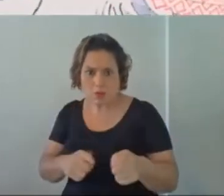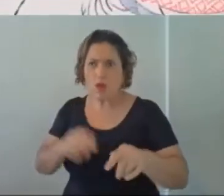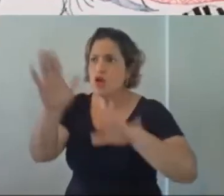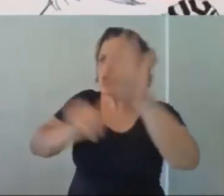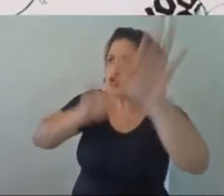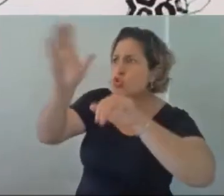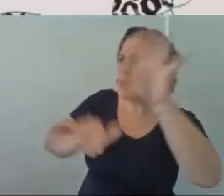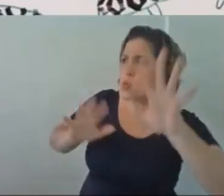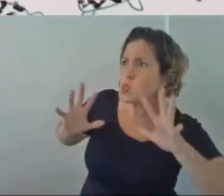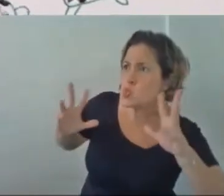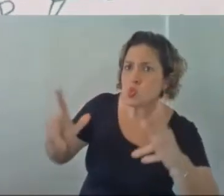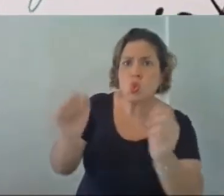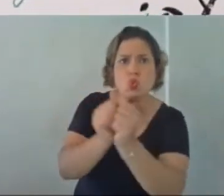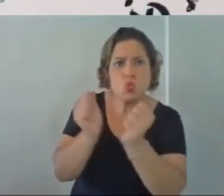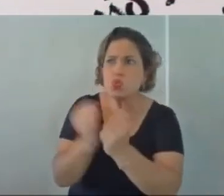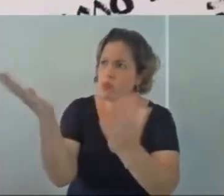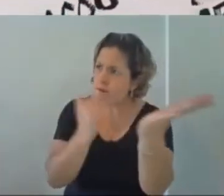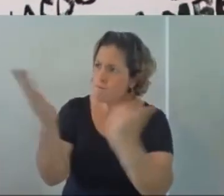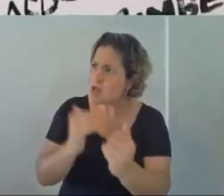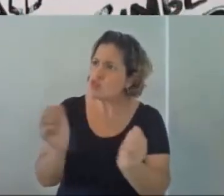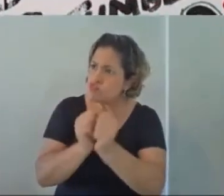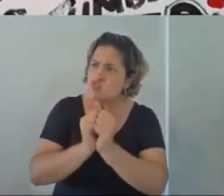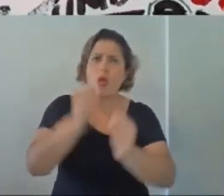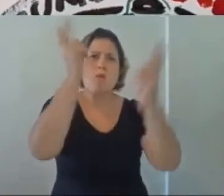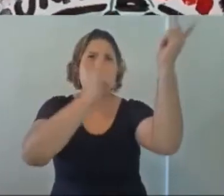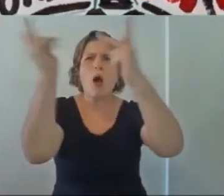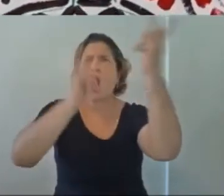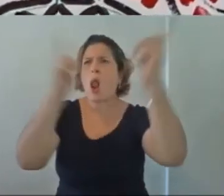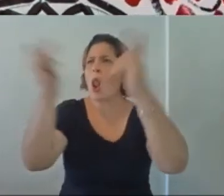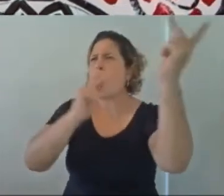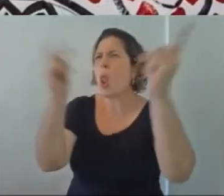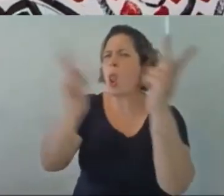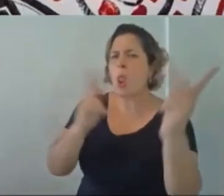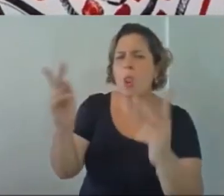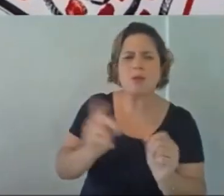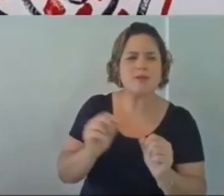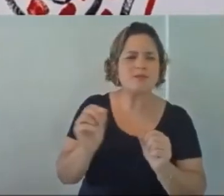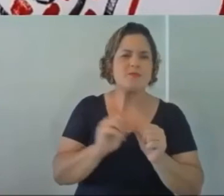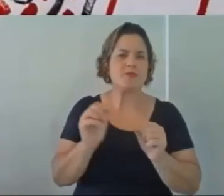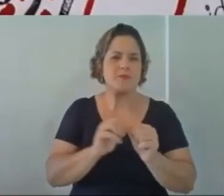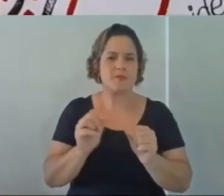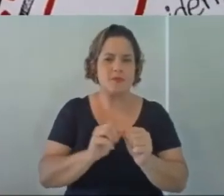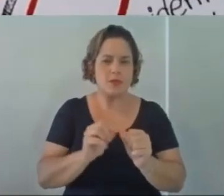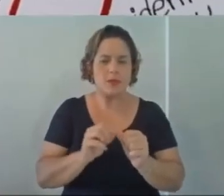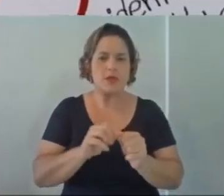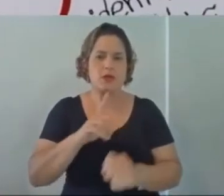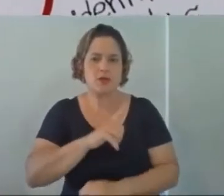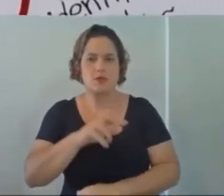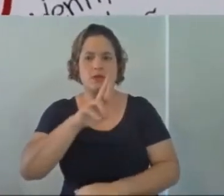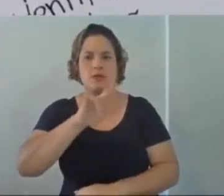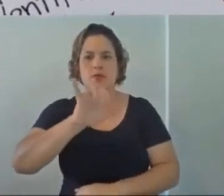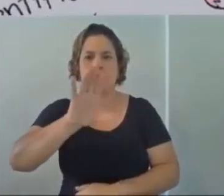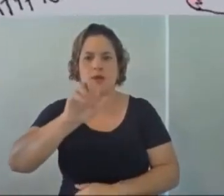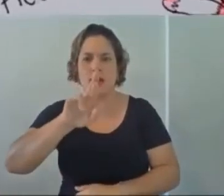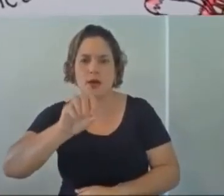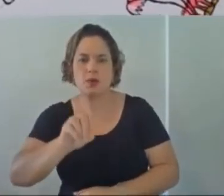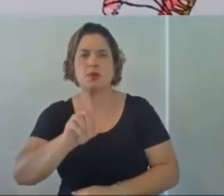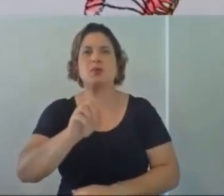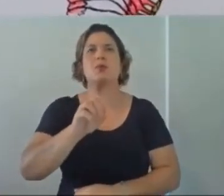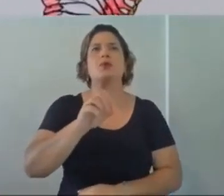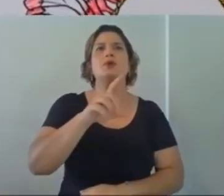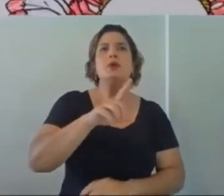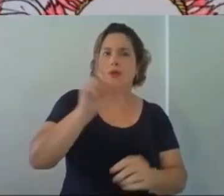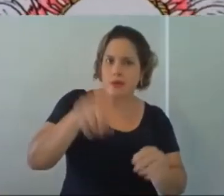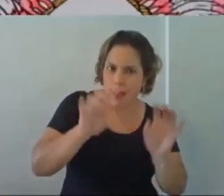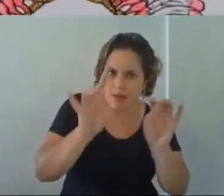a compor esse espaço, e ele foi composto com pinturas da Juliana Querechu e do Ricardo Herá, e eu acho que é especial